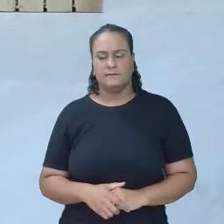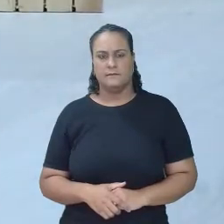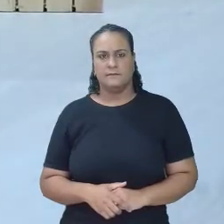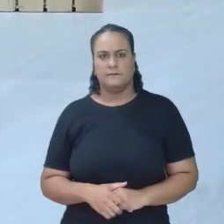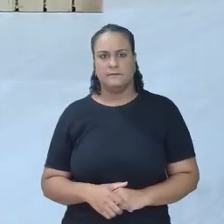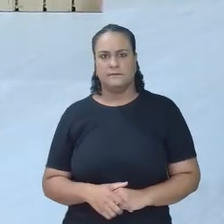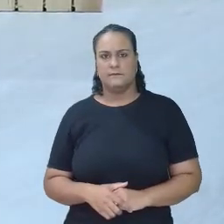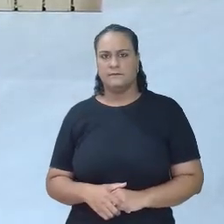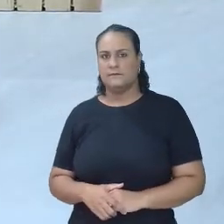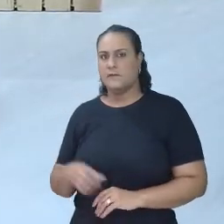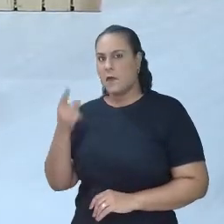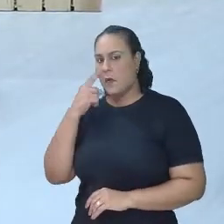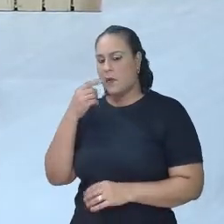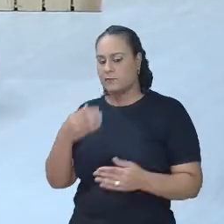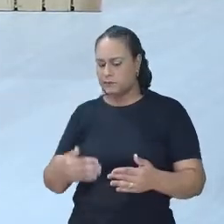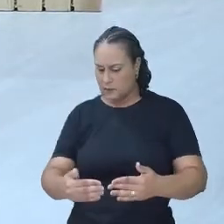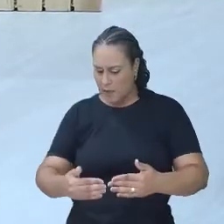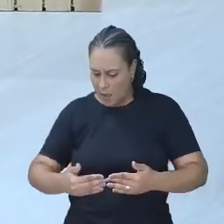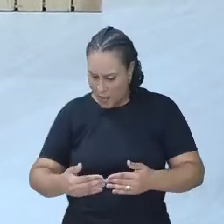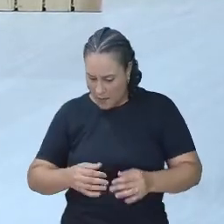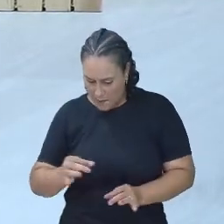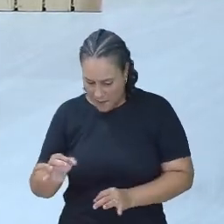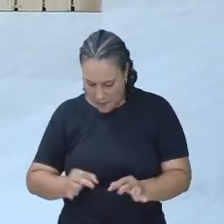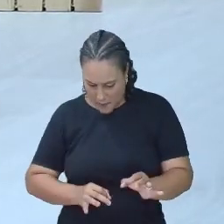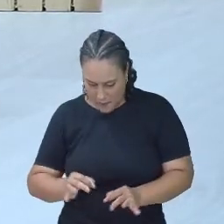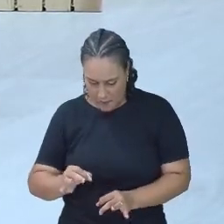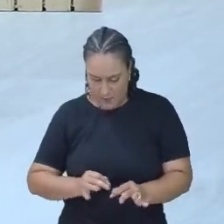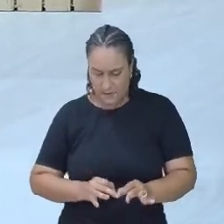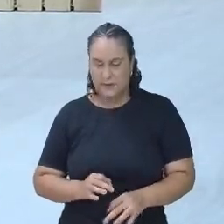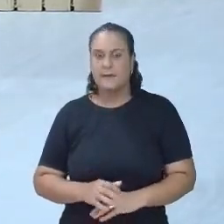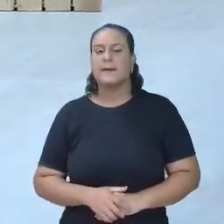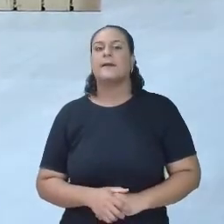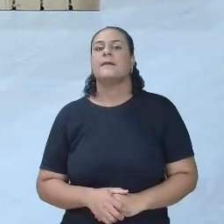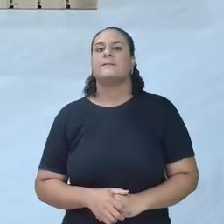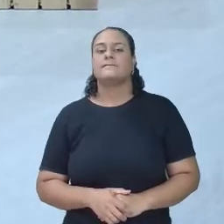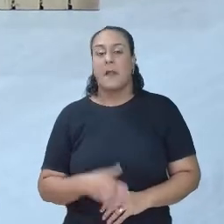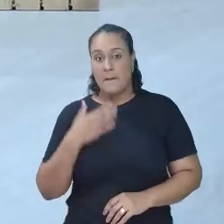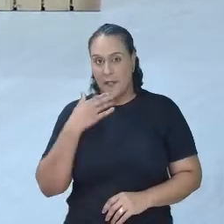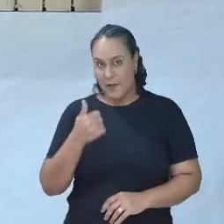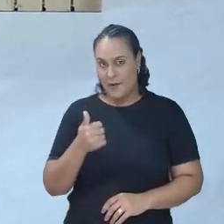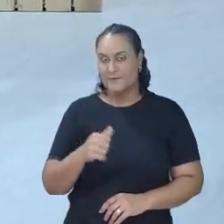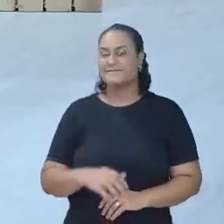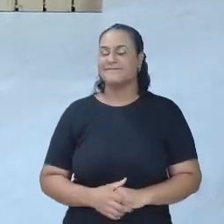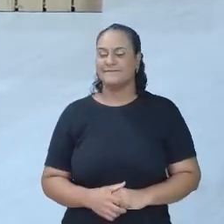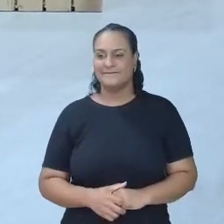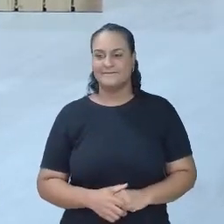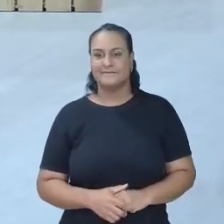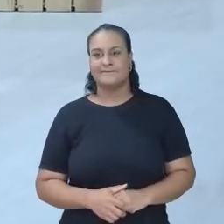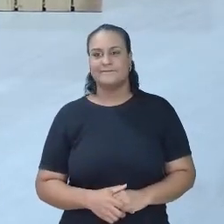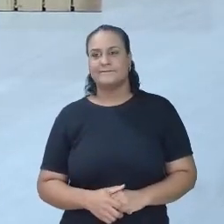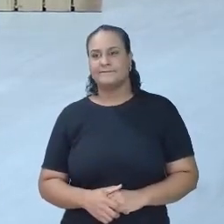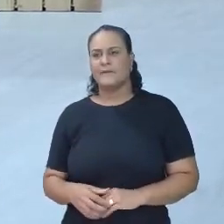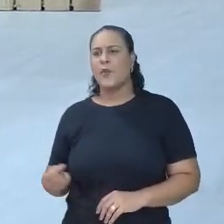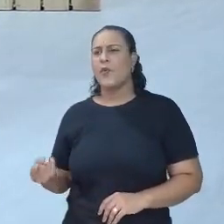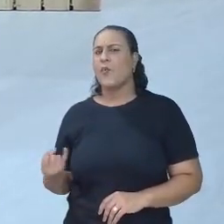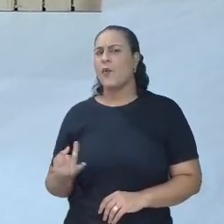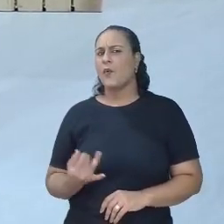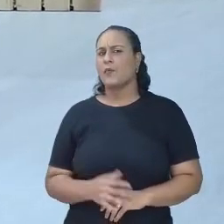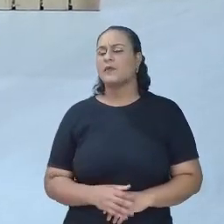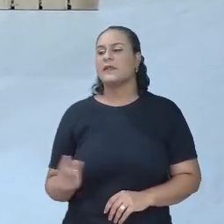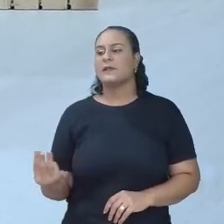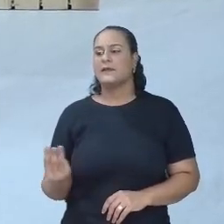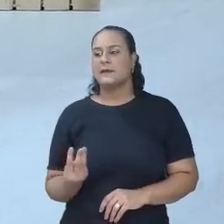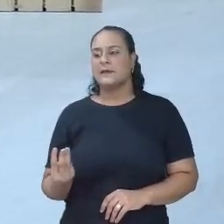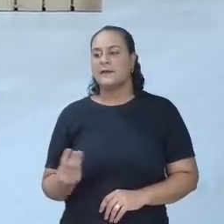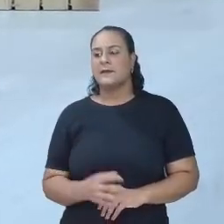Mais para trás um pouquinho. Produção já me ajudando aqui, tá bom aqui, Billy? Tá? Pronto. Ó, tem quantos ali? 3,